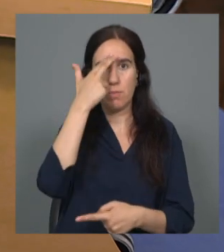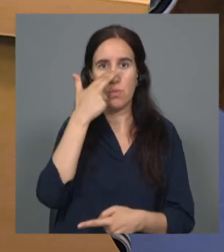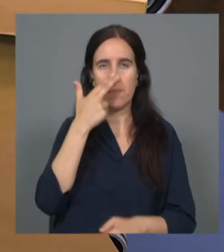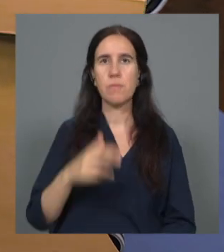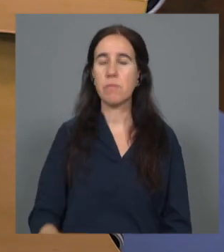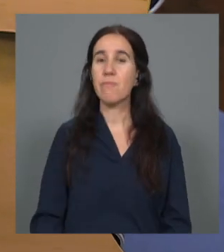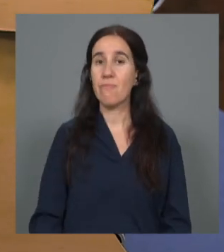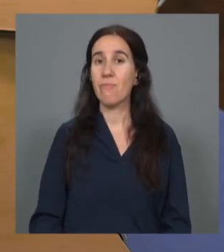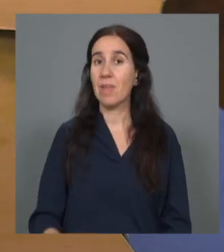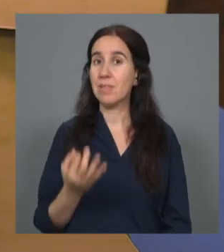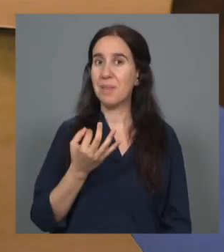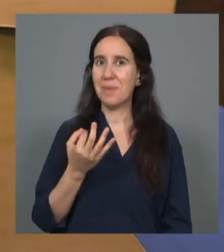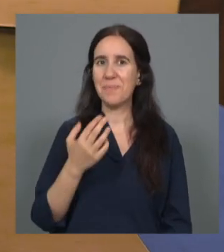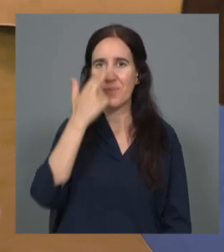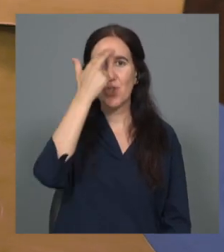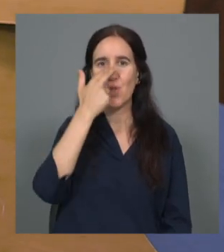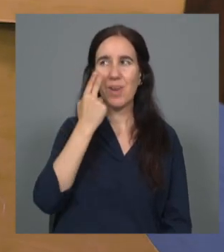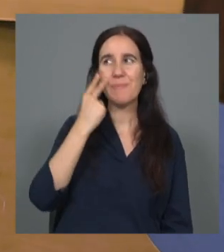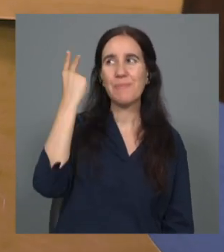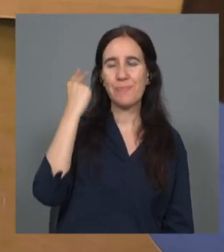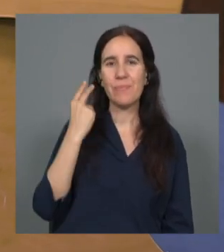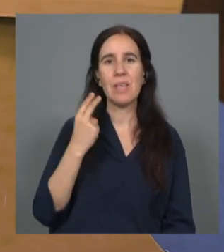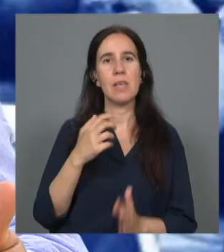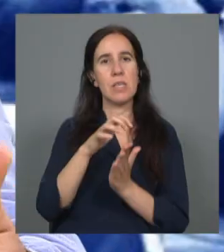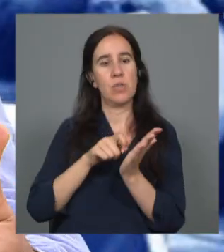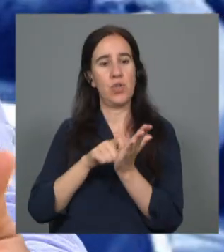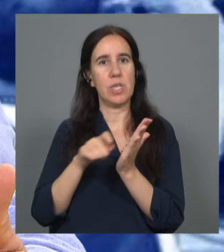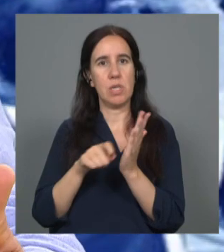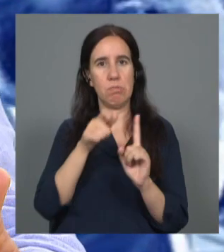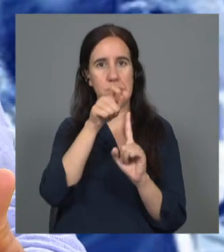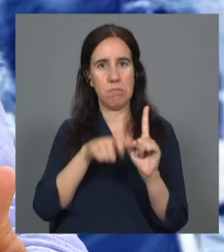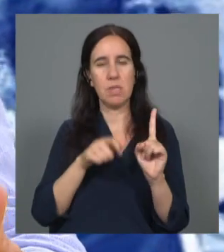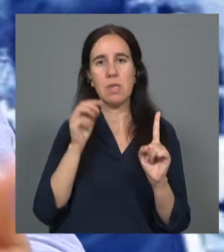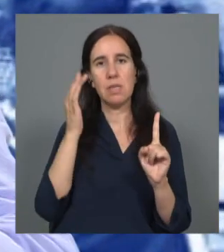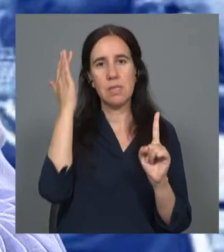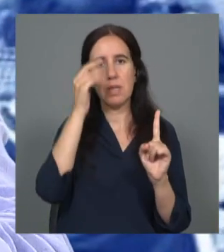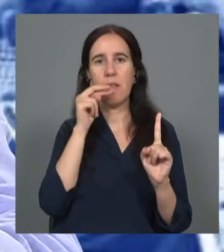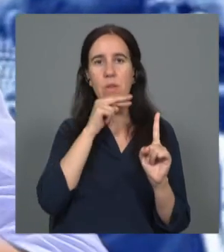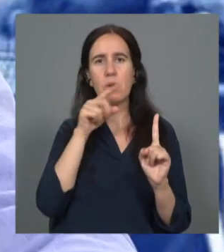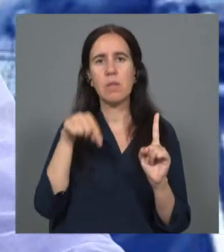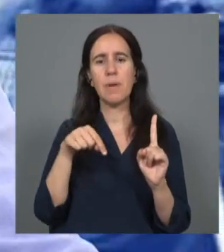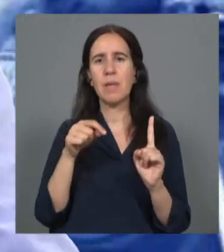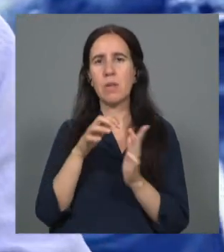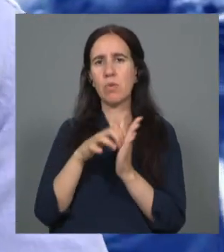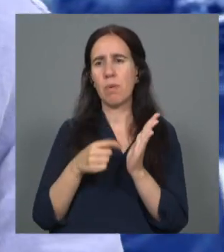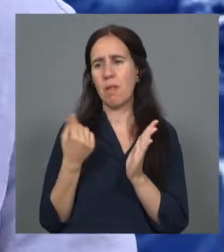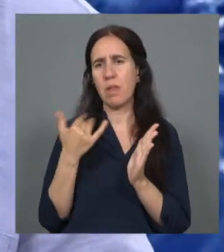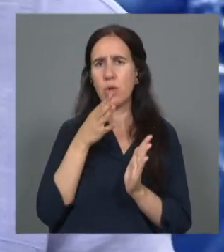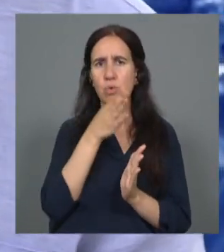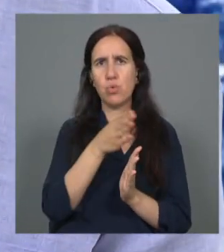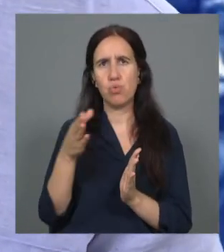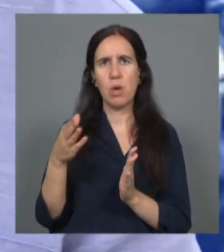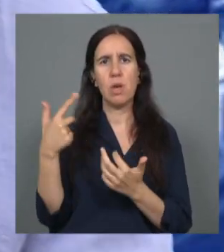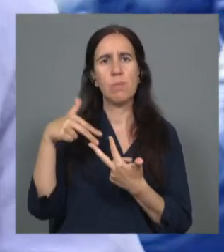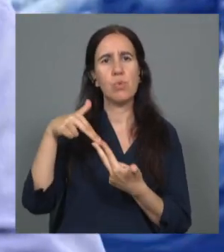fontes históricas, baseia-se muito nos escritos de Santo António e em documentos, como aquele que eu referi há bocado da Municipalidade